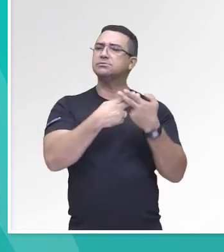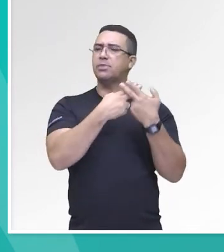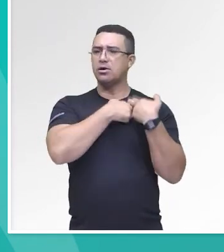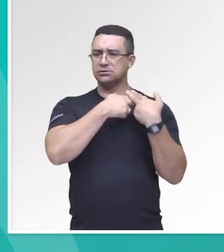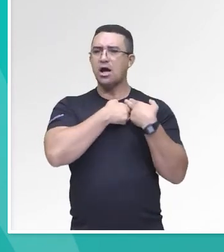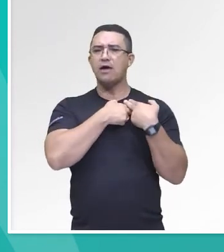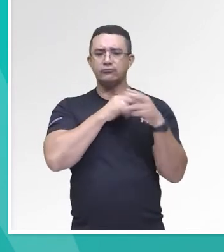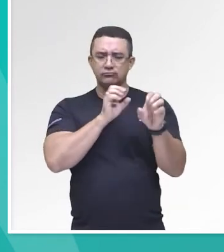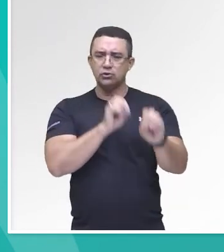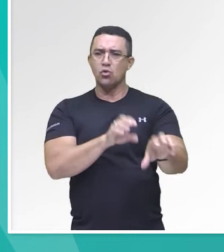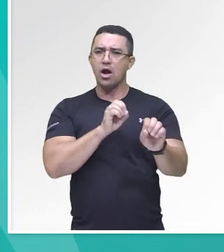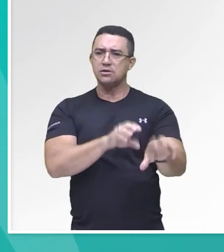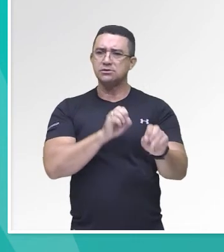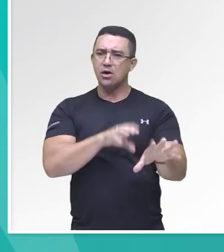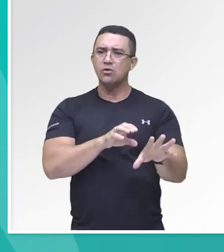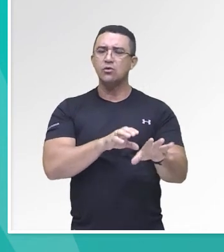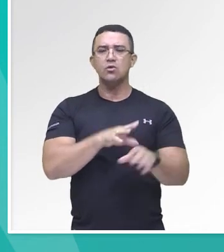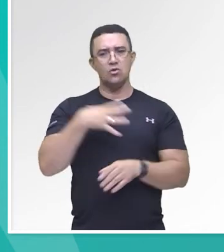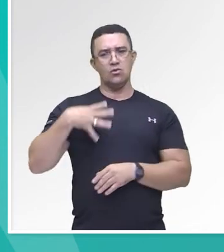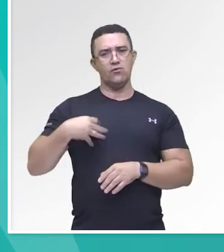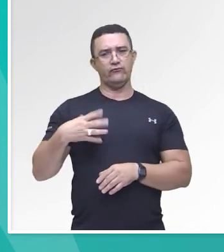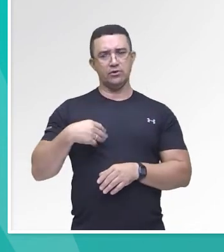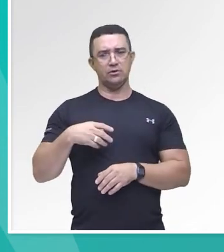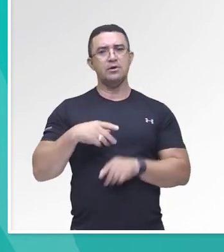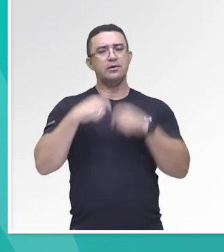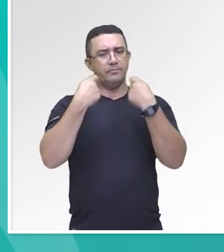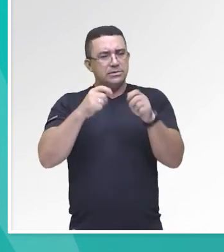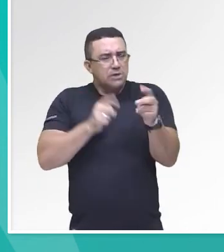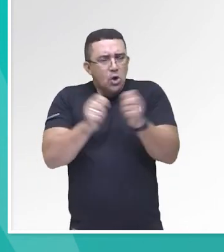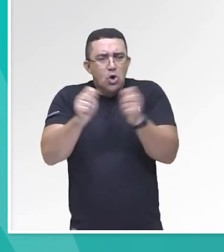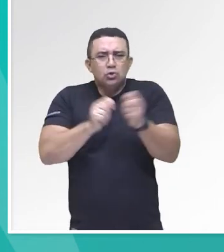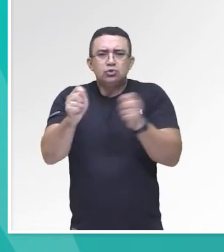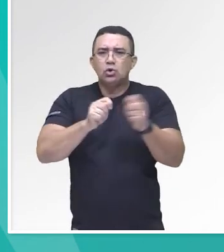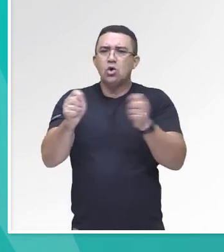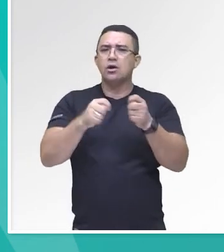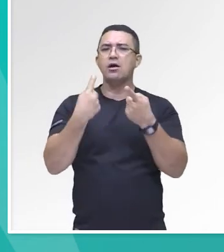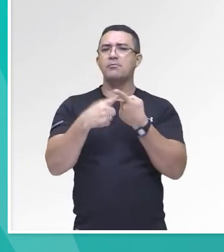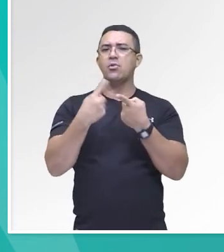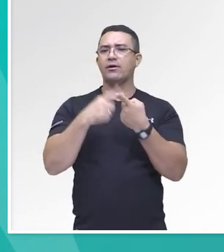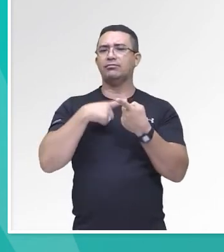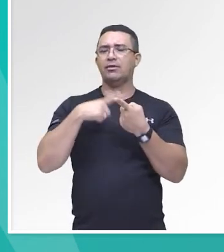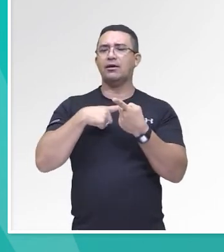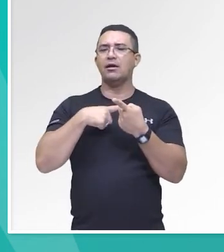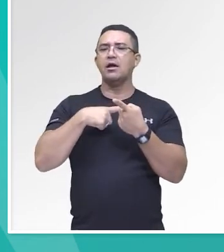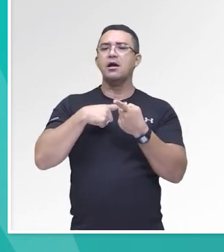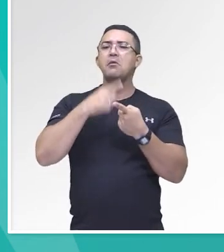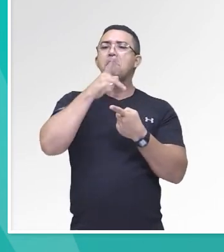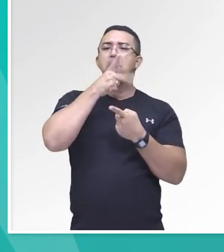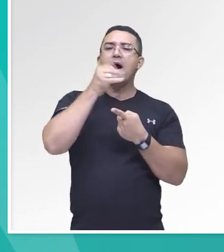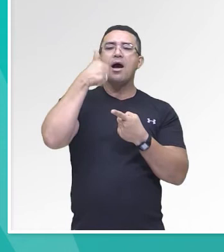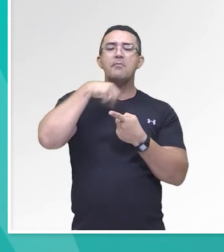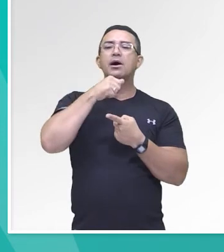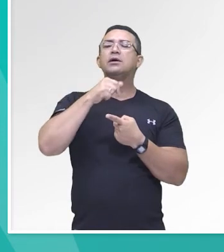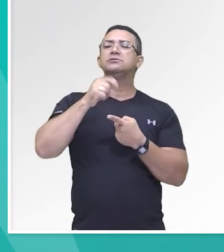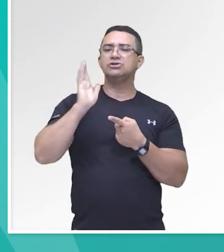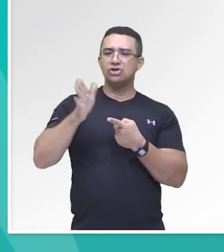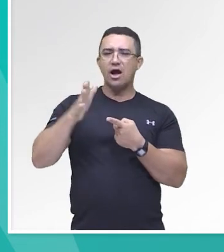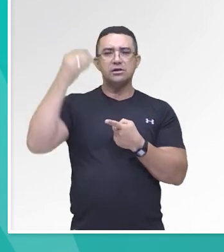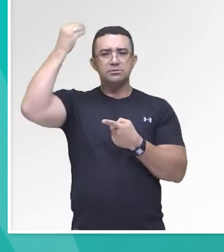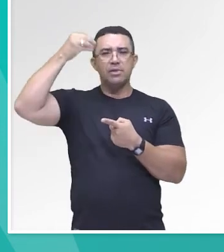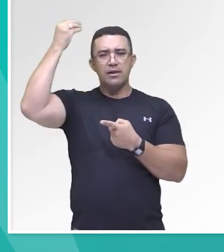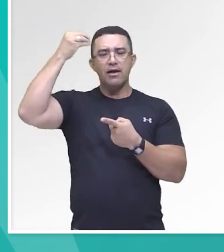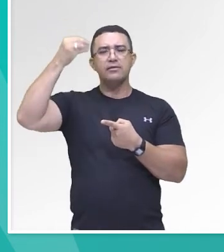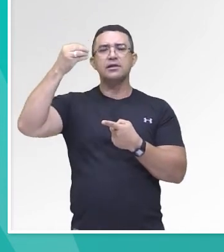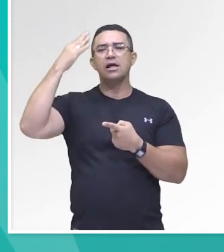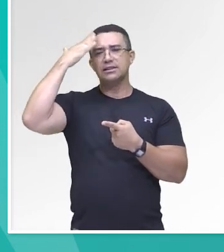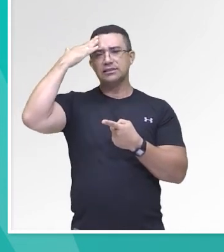ter o controle sobre o que é divulgado para eles, pois possuem maior capacidade para enxergar vantagens e